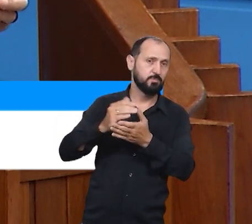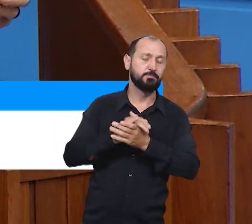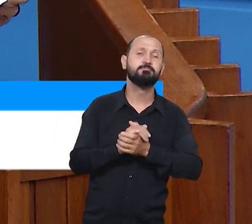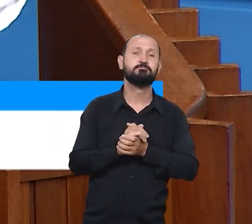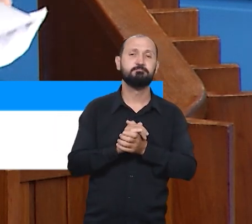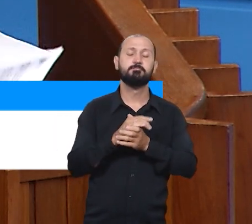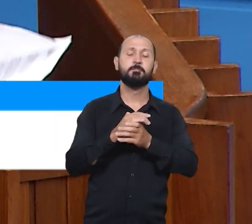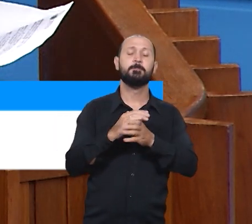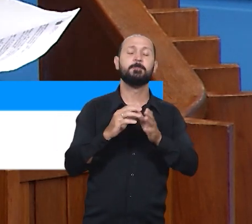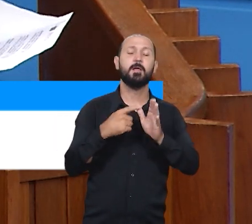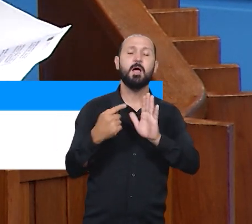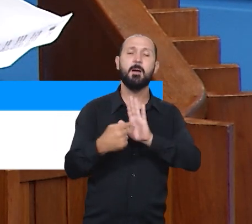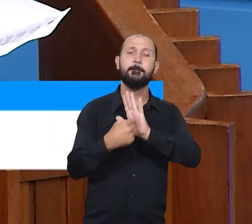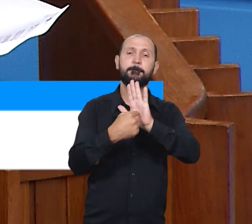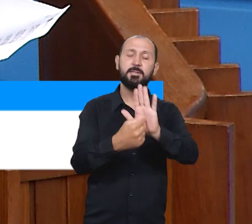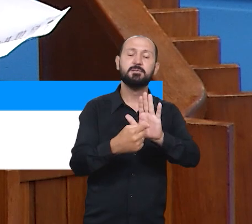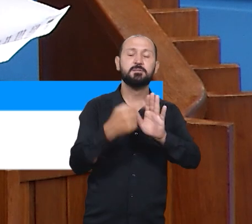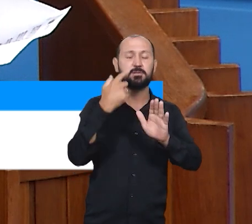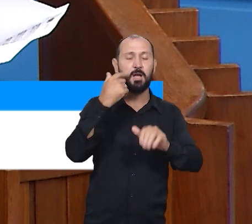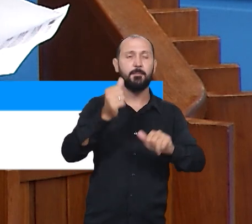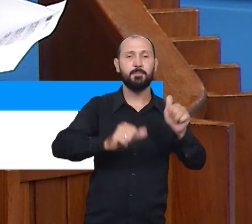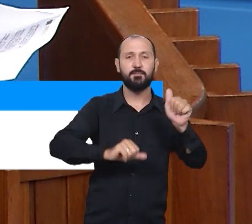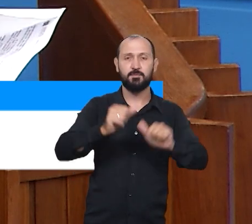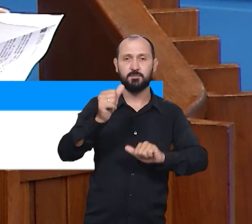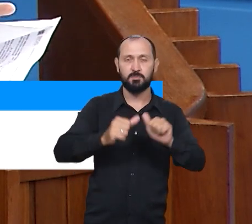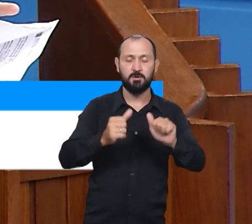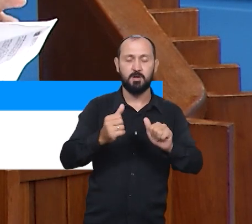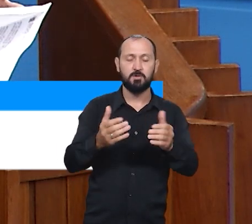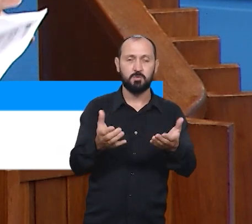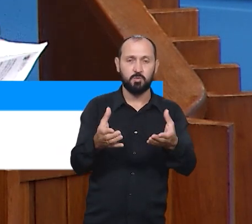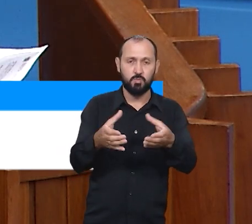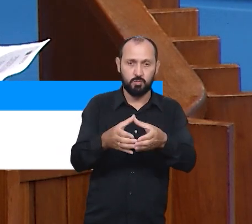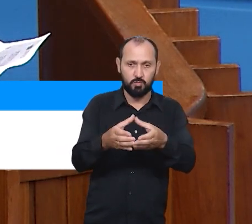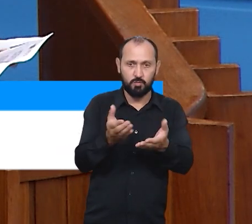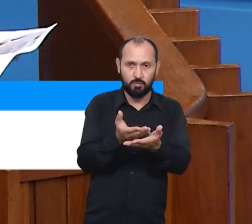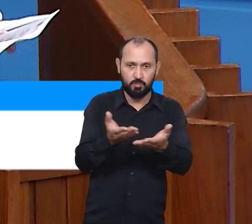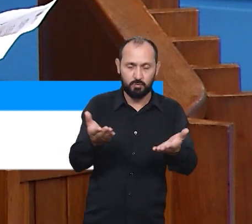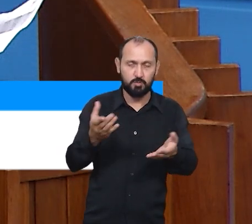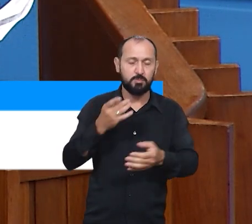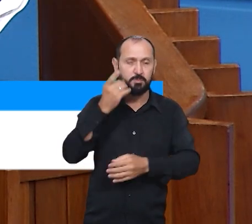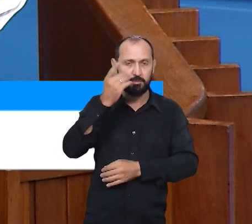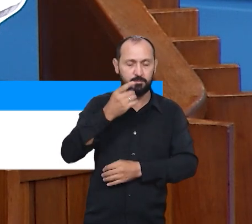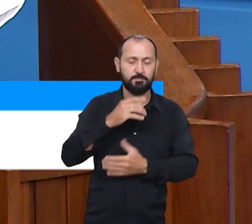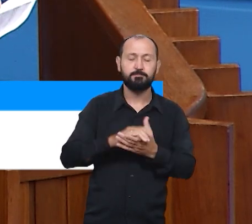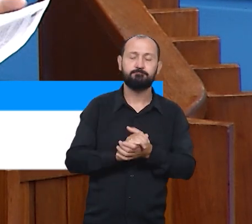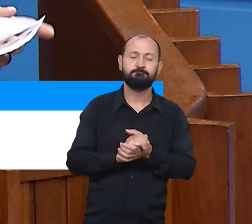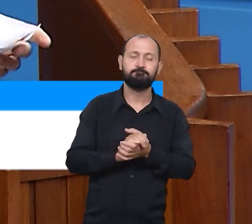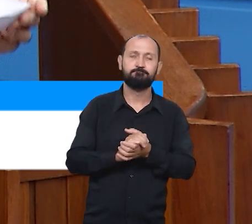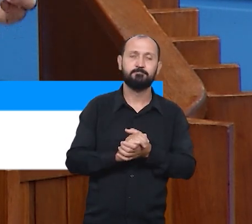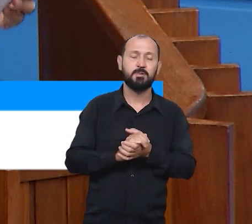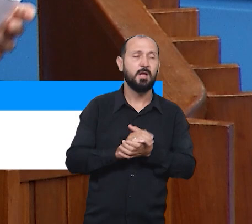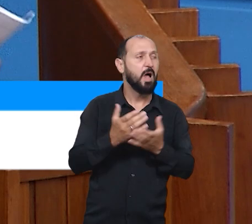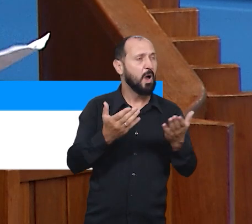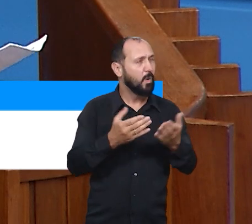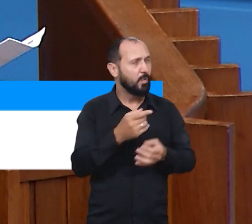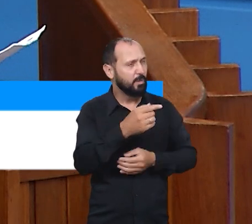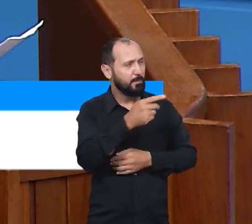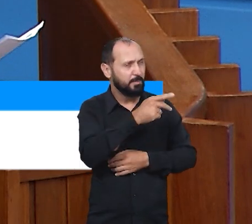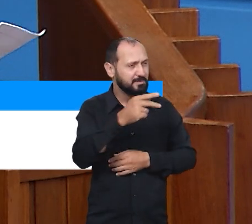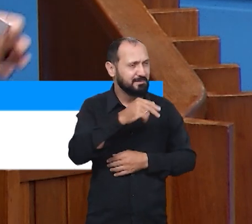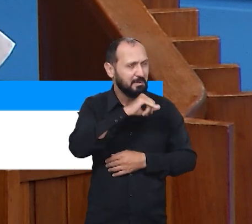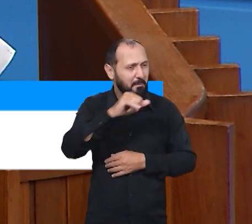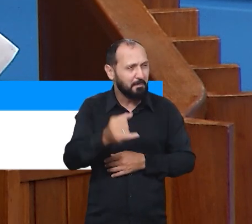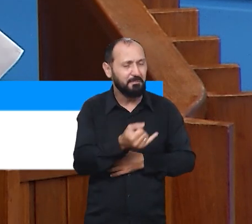autor, para apresentar a apreciação dos nobres pares. E eu aproveito, senhor